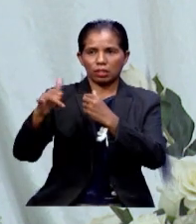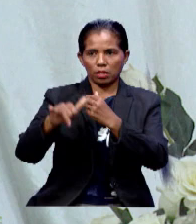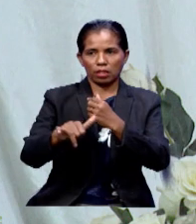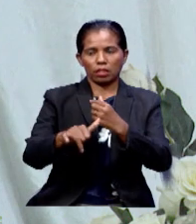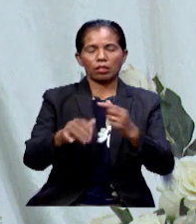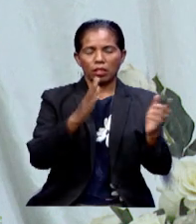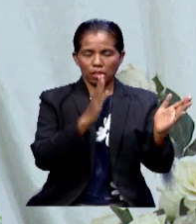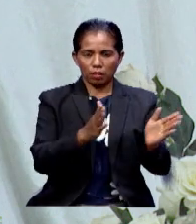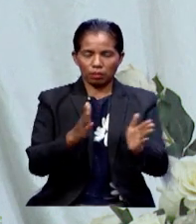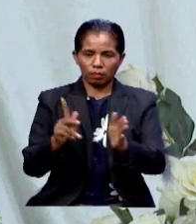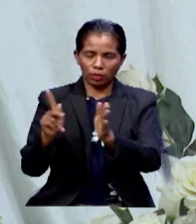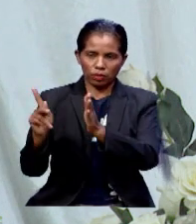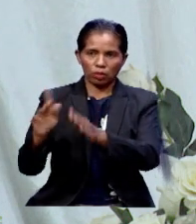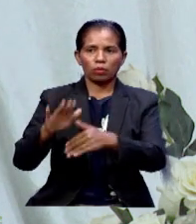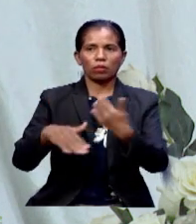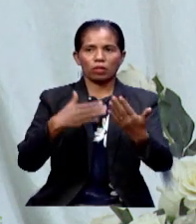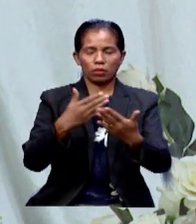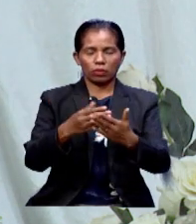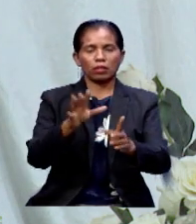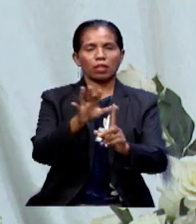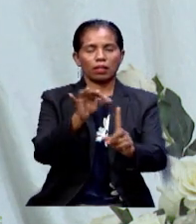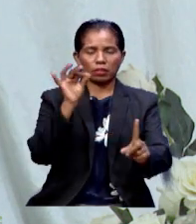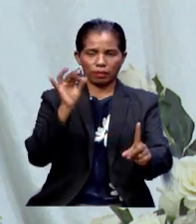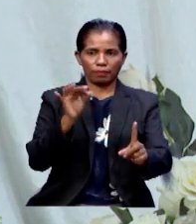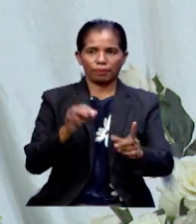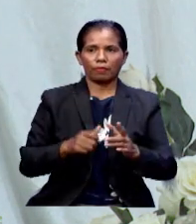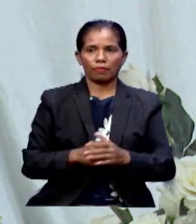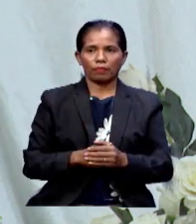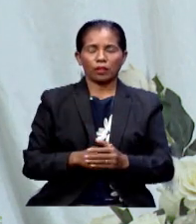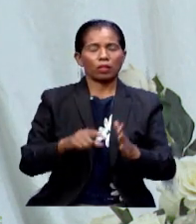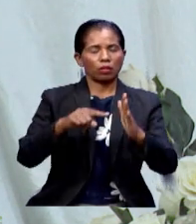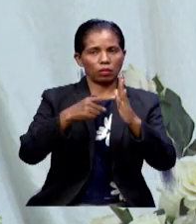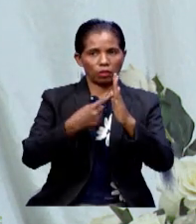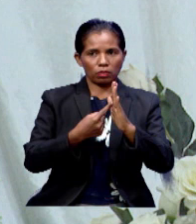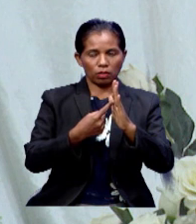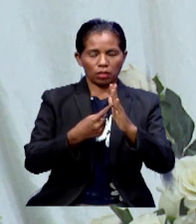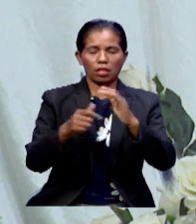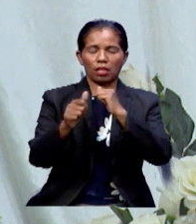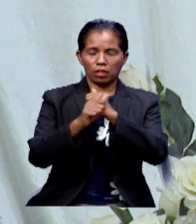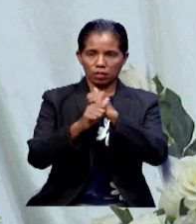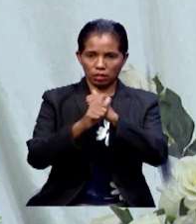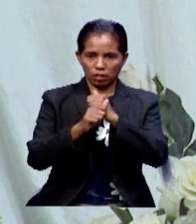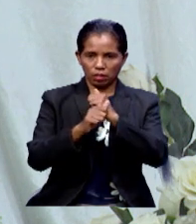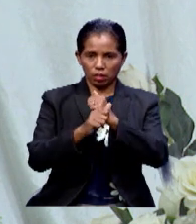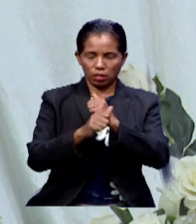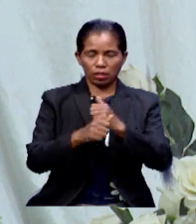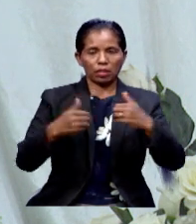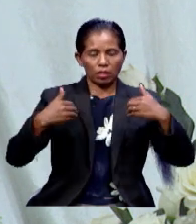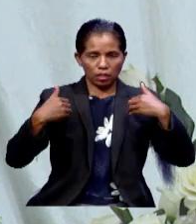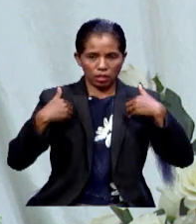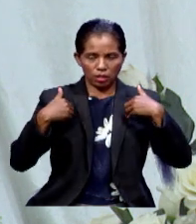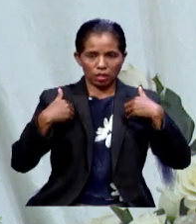a processo hotu hotu eleição nian. Hahu asaun nee e a papel